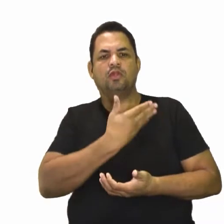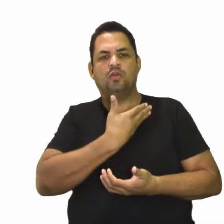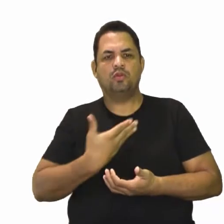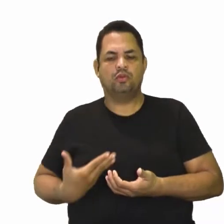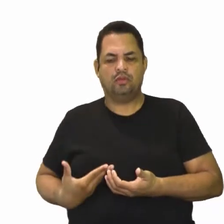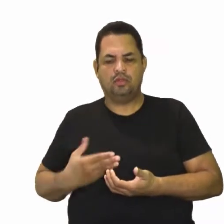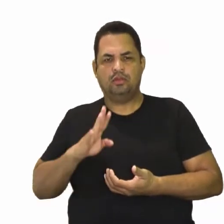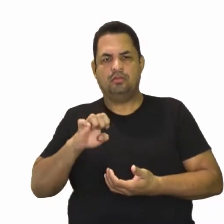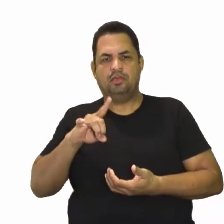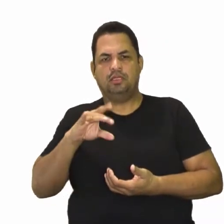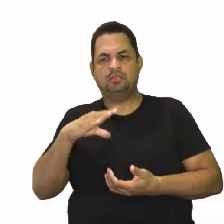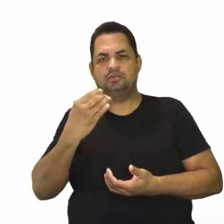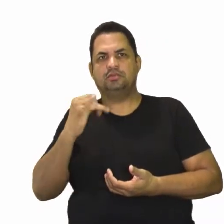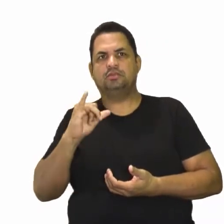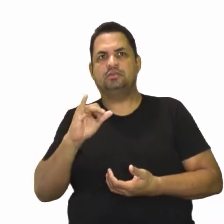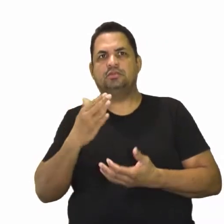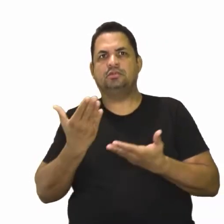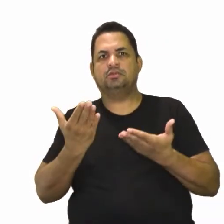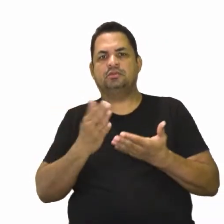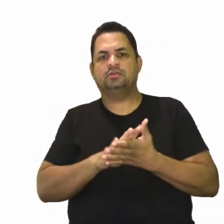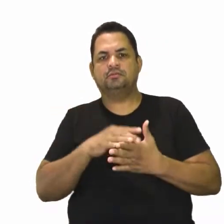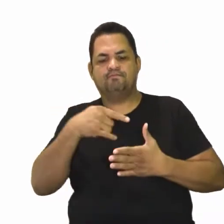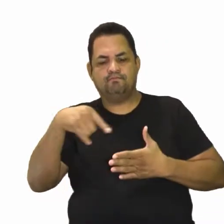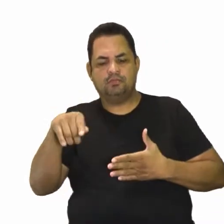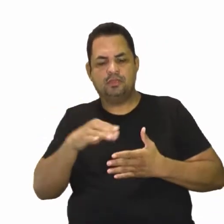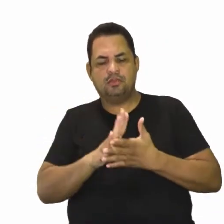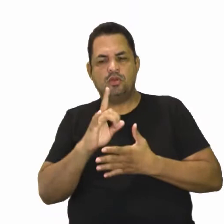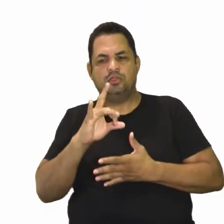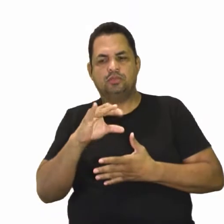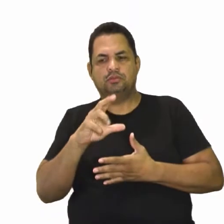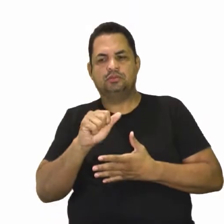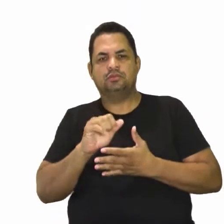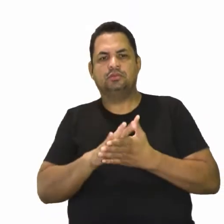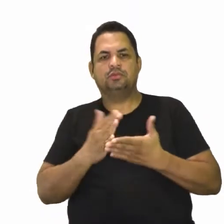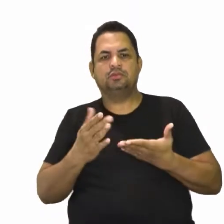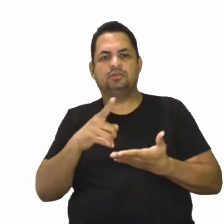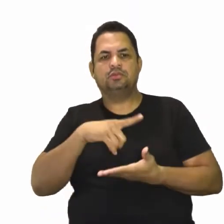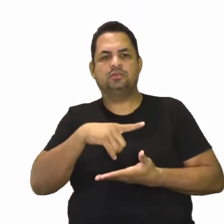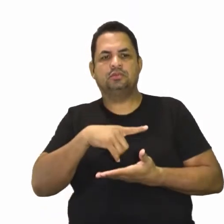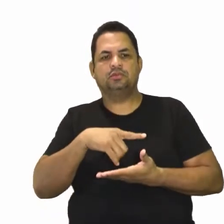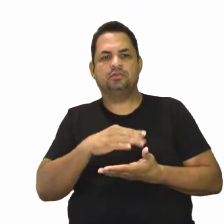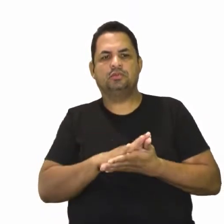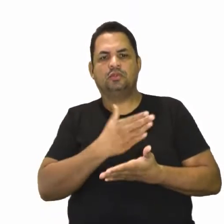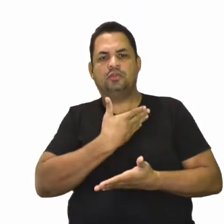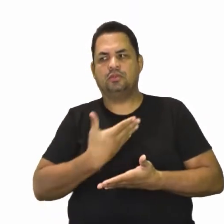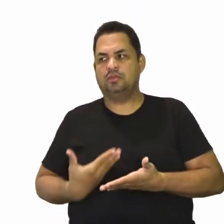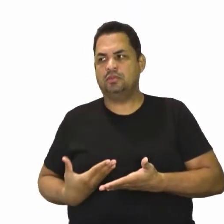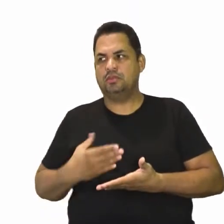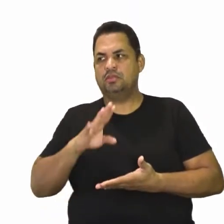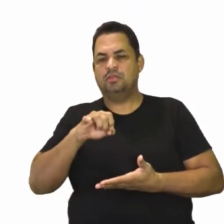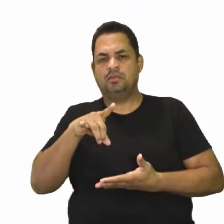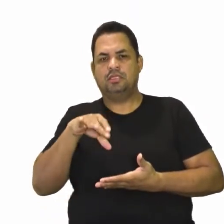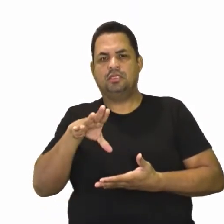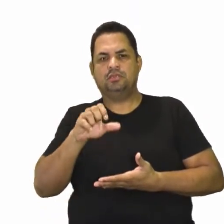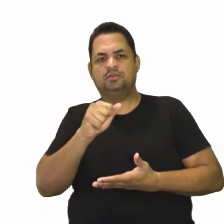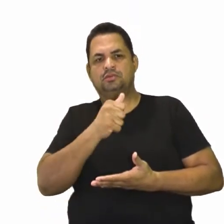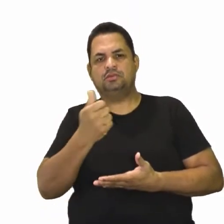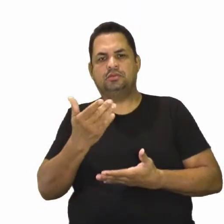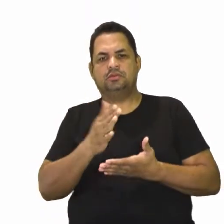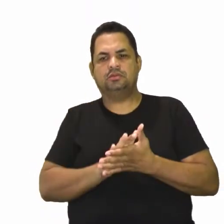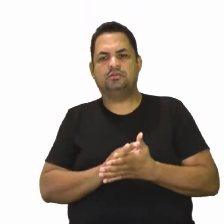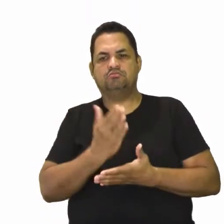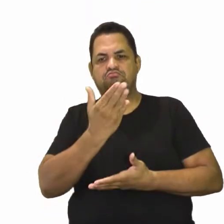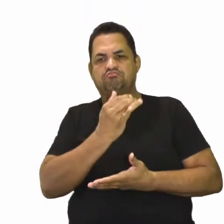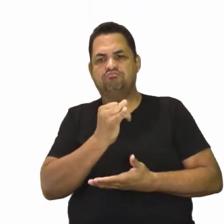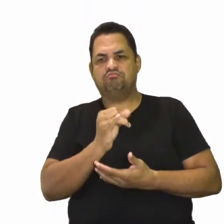Governo de Médici. Então saímos de Costa e Silva e nós temos o governo de Médici. Essa cena